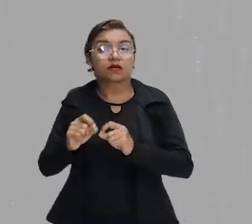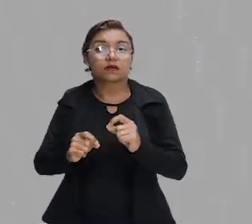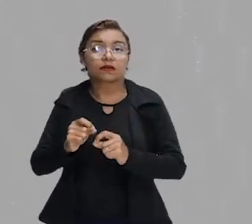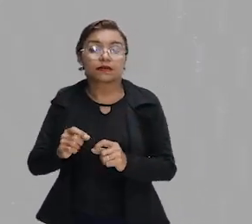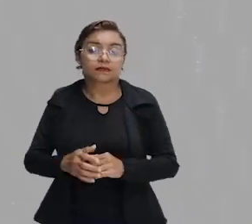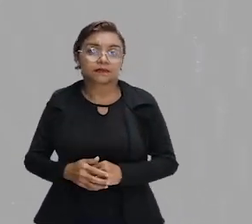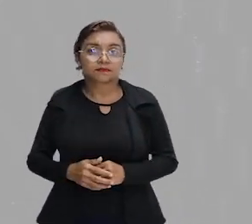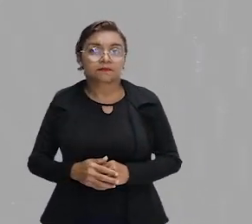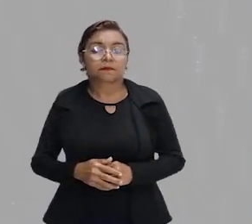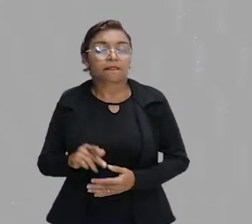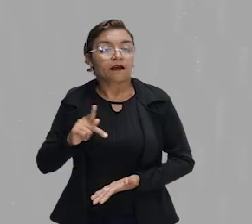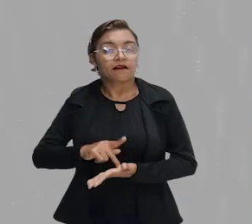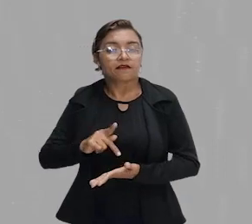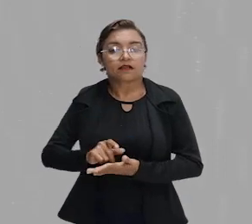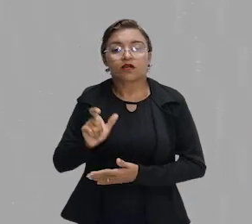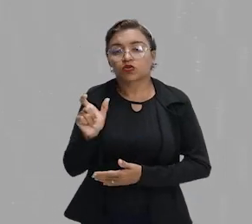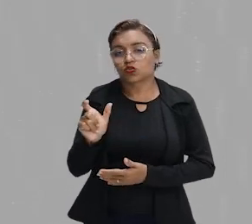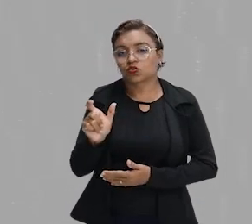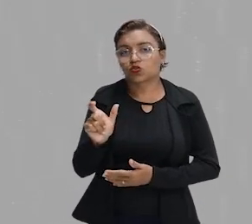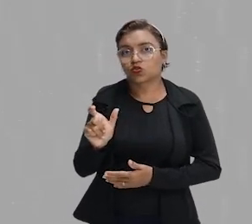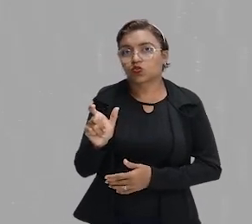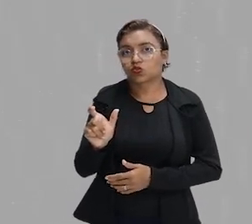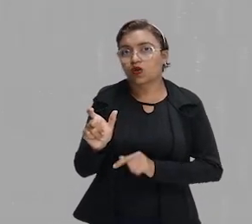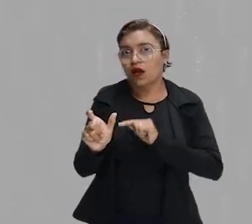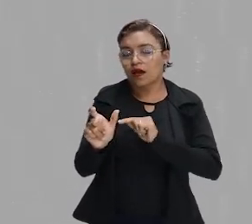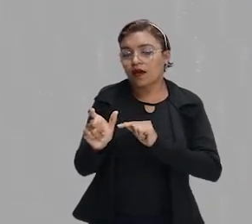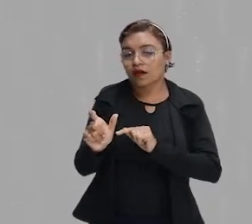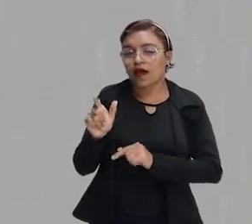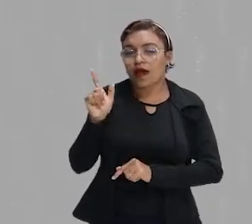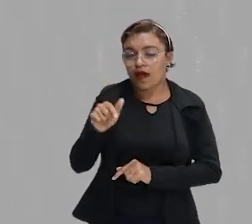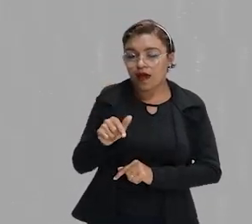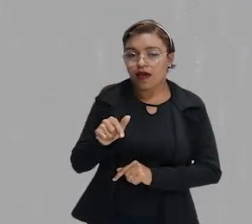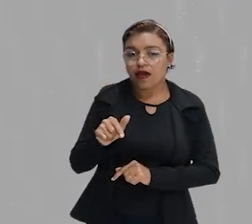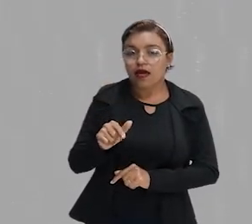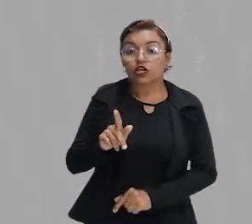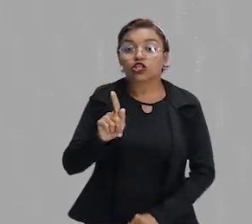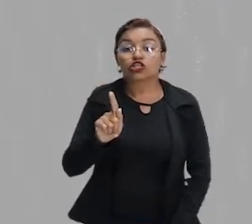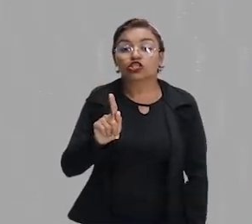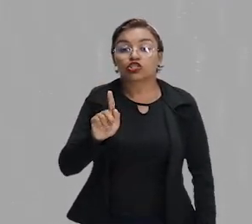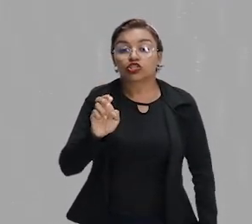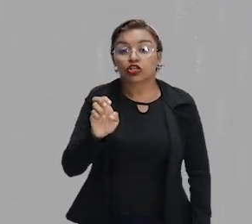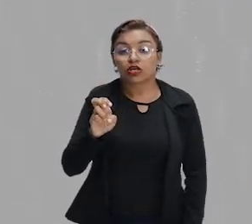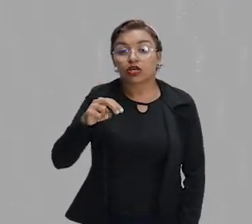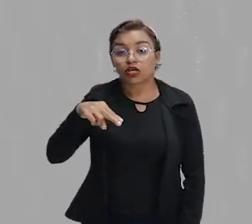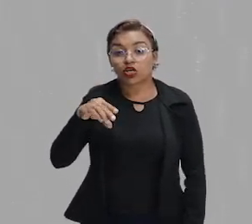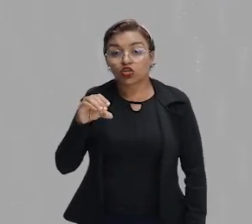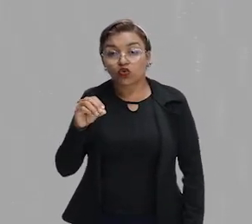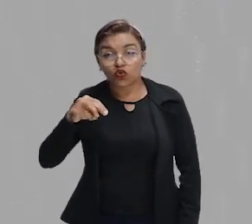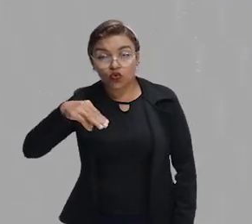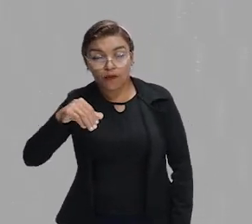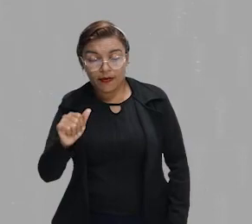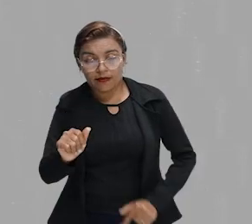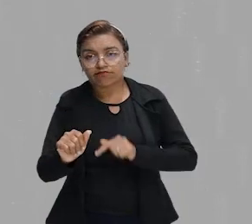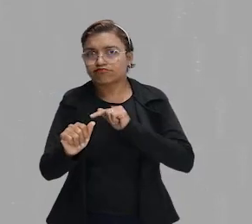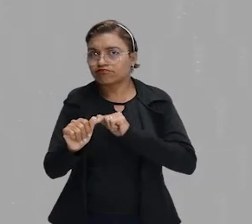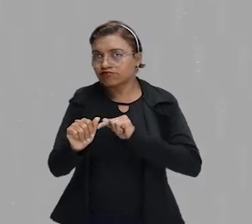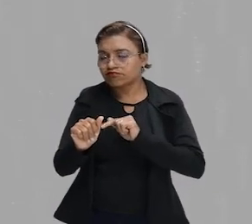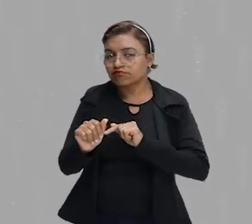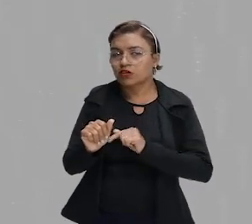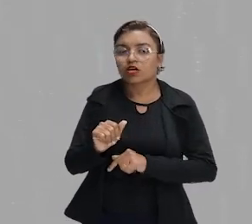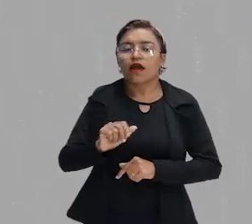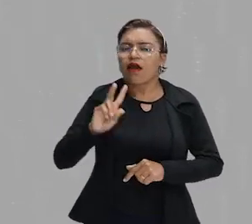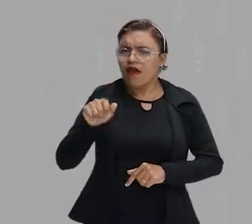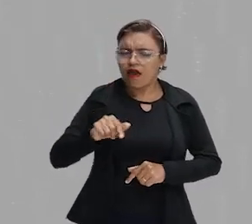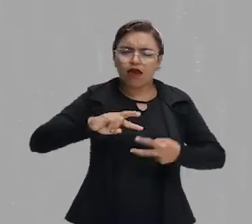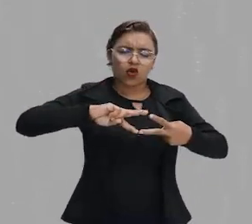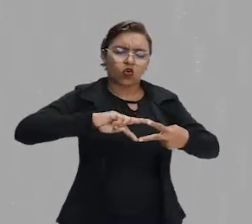apenas, na verdade, o termo que deveria ser utilizado é que foi desvendado o genoma, ok? Ou seja, os genes